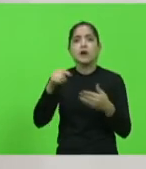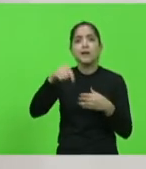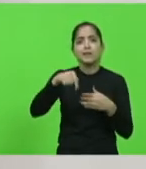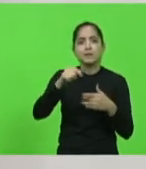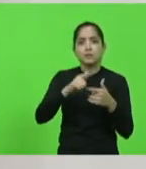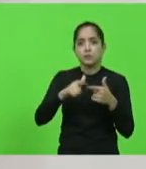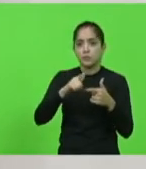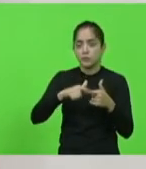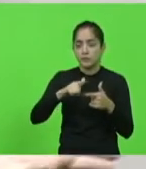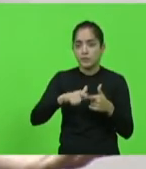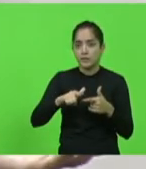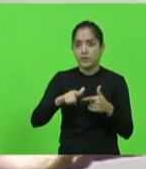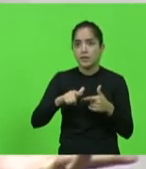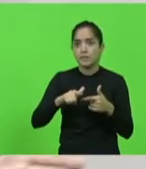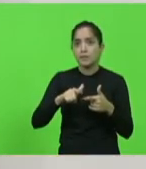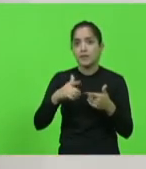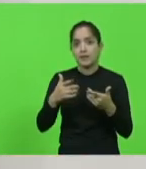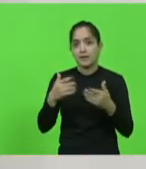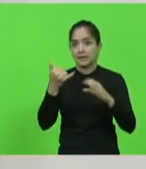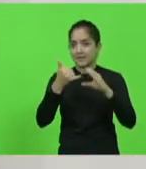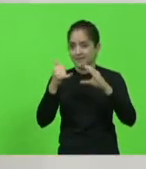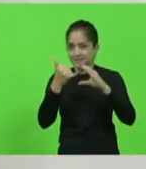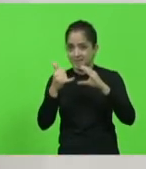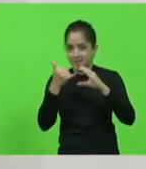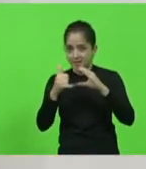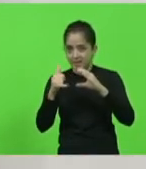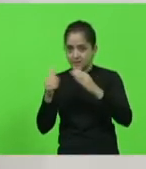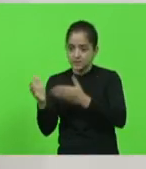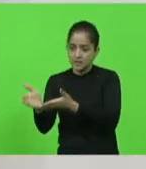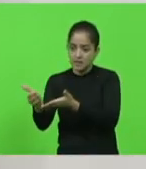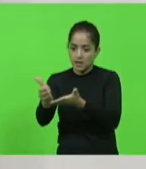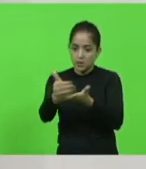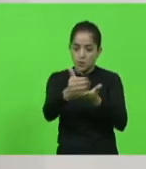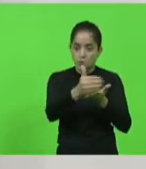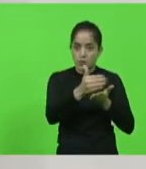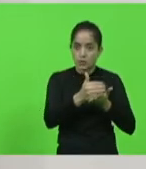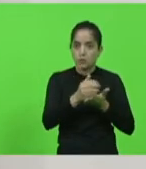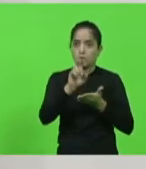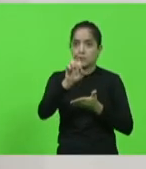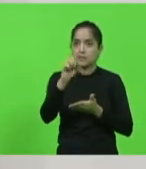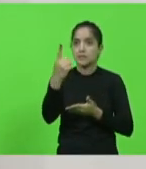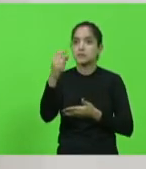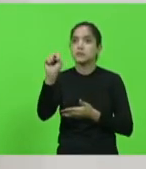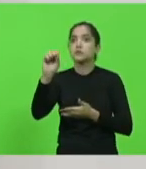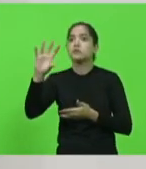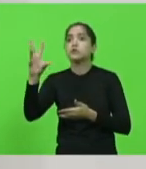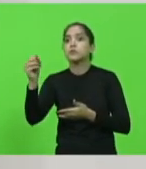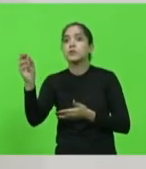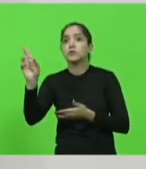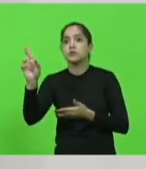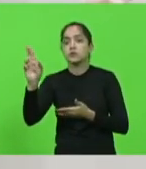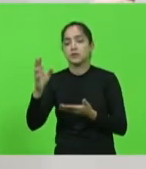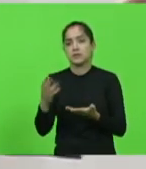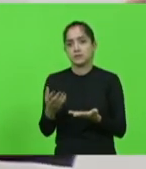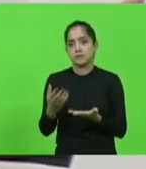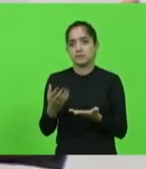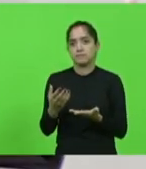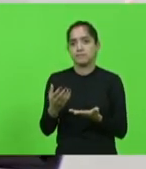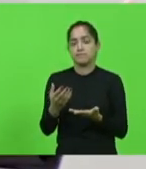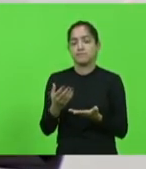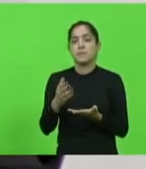Catarina é que a Celesc faturou, no ano passado, 518 milhões de reais. Mas, no